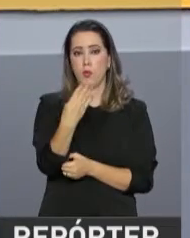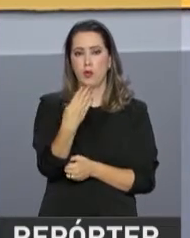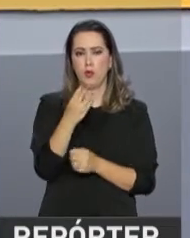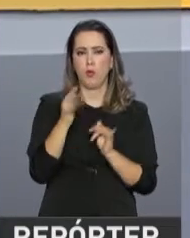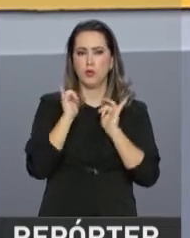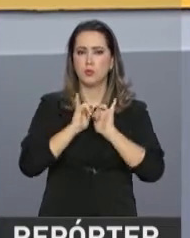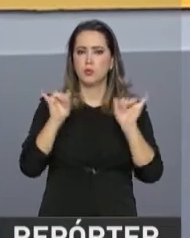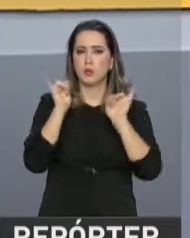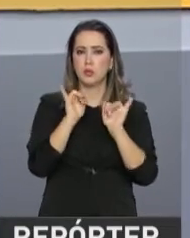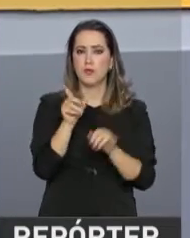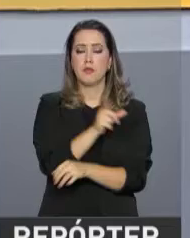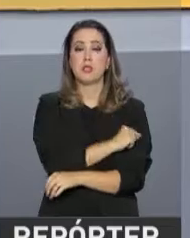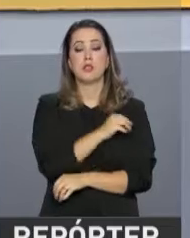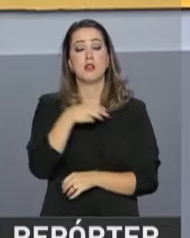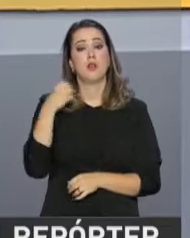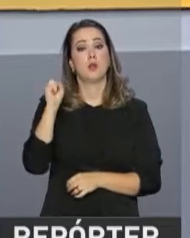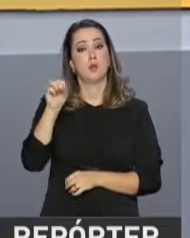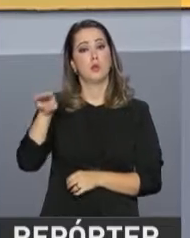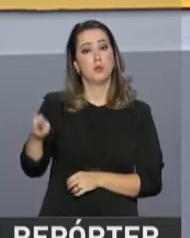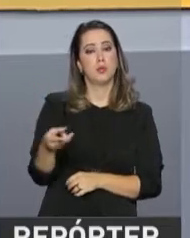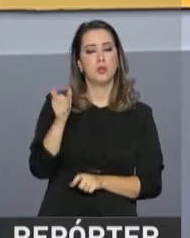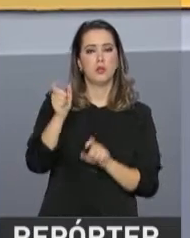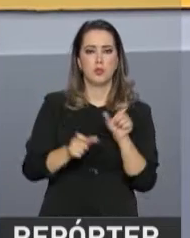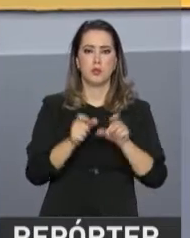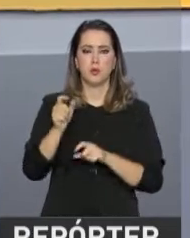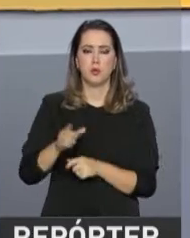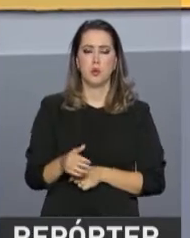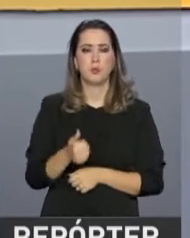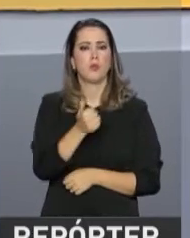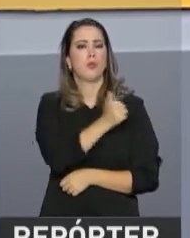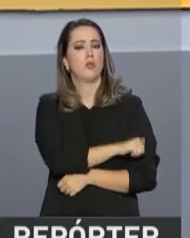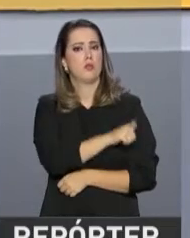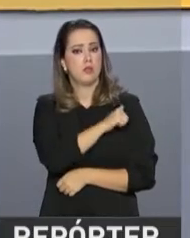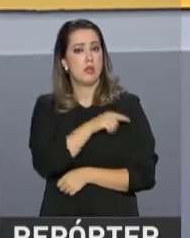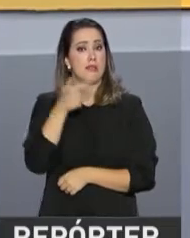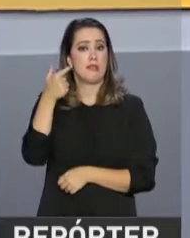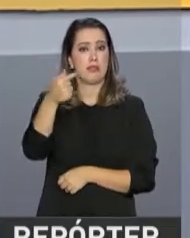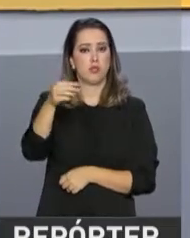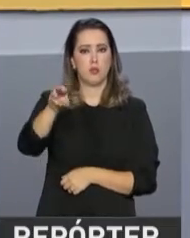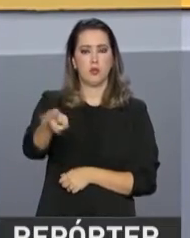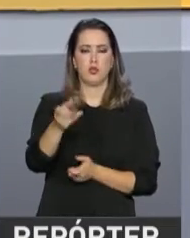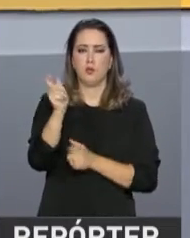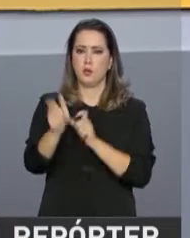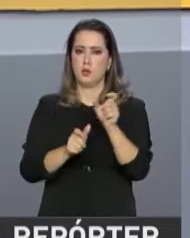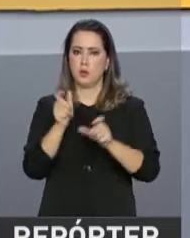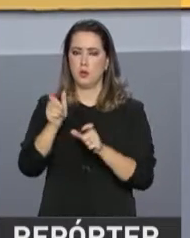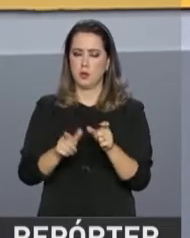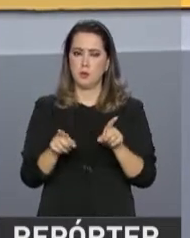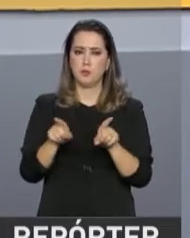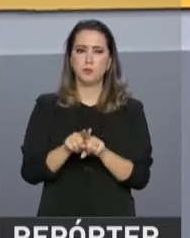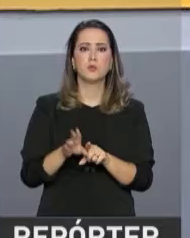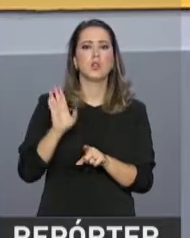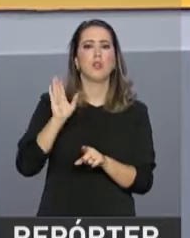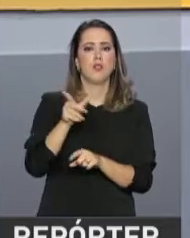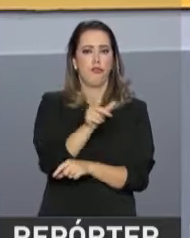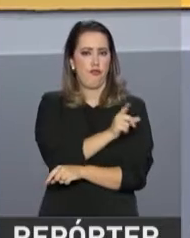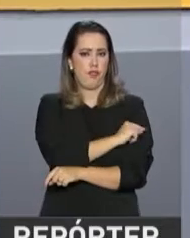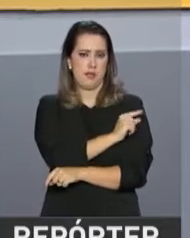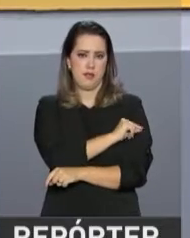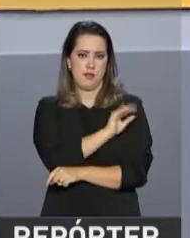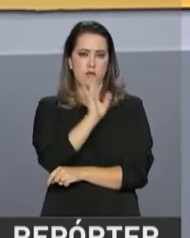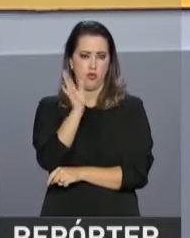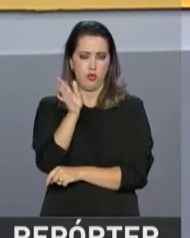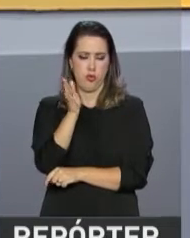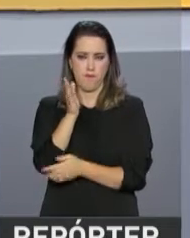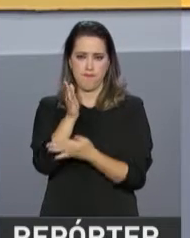com previsão de vacinar cerca de 8 milhões de pessoas já no rio de janeiro 7 milhões e 700 mil pessoas deverão